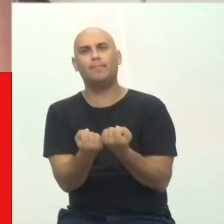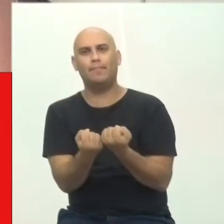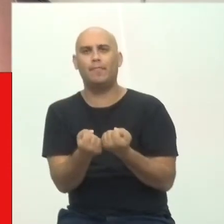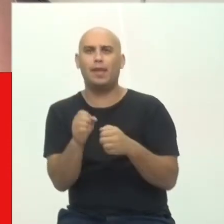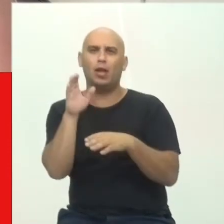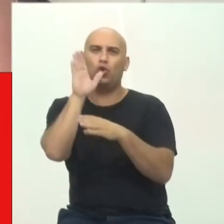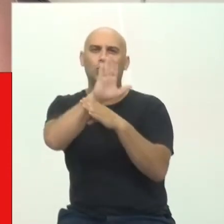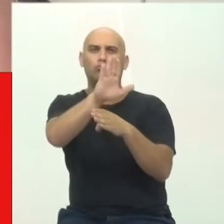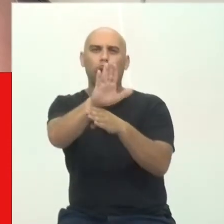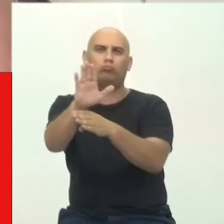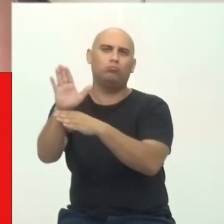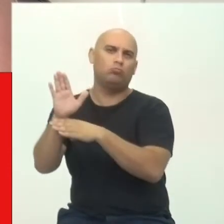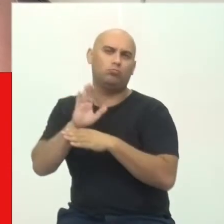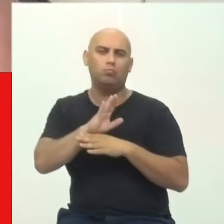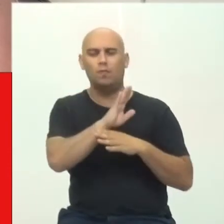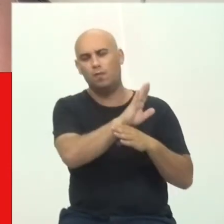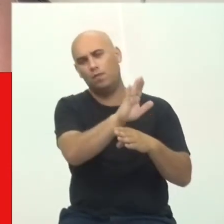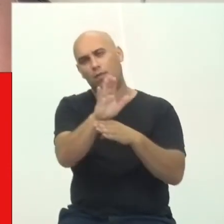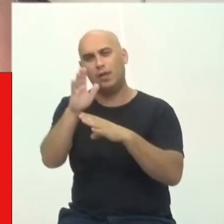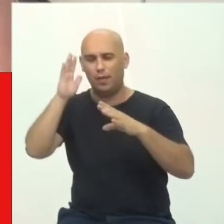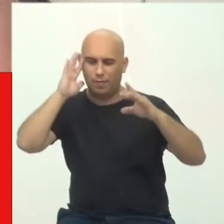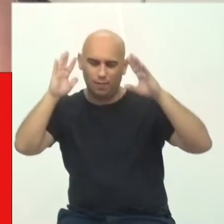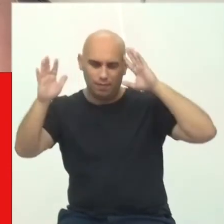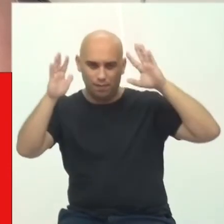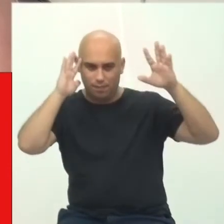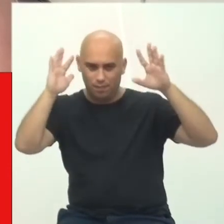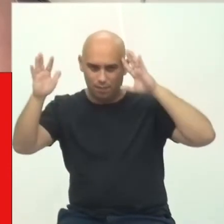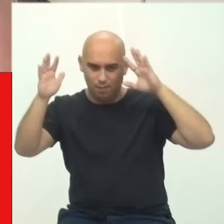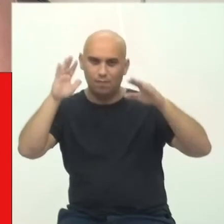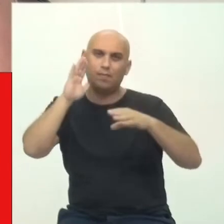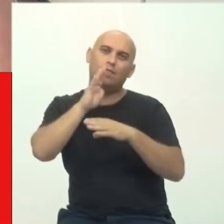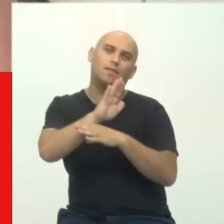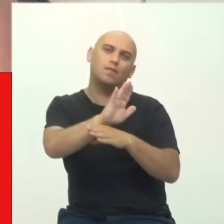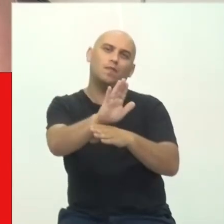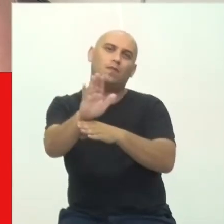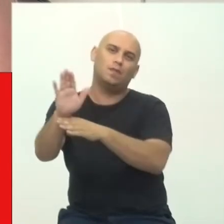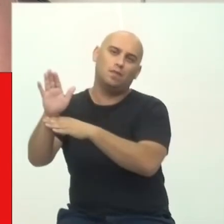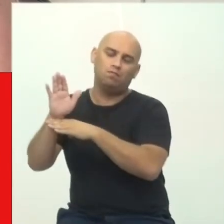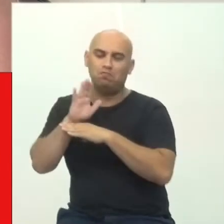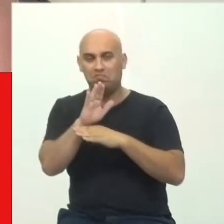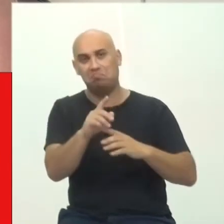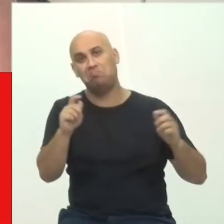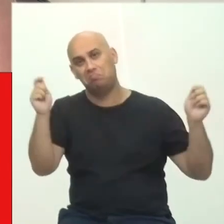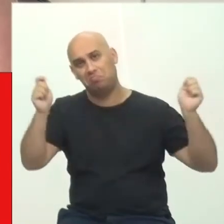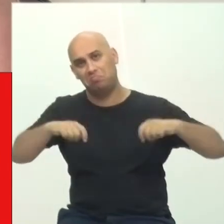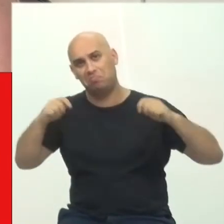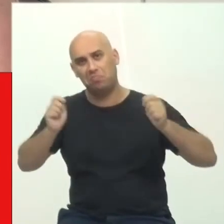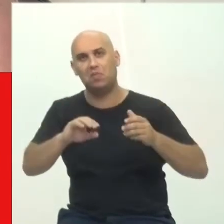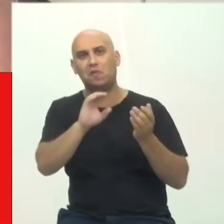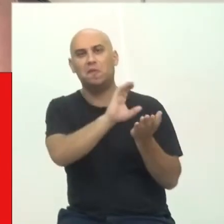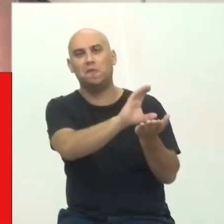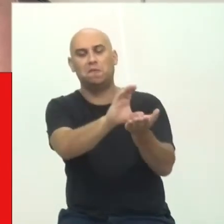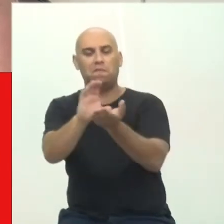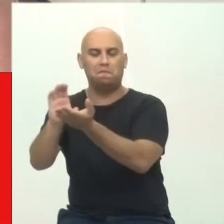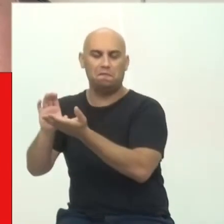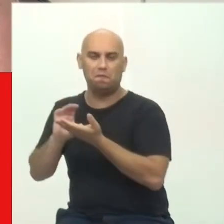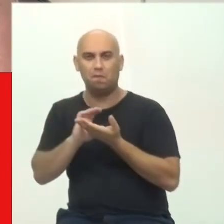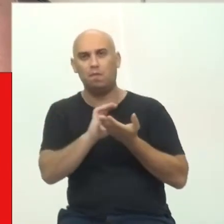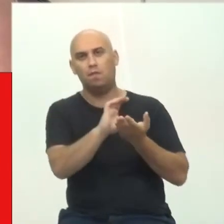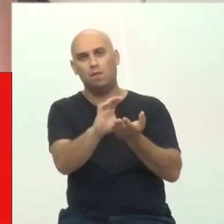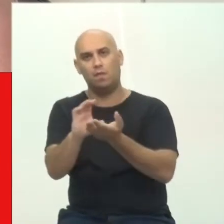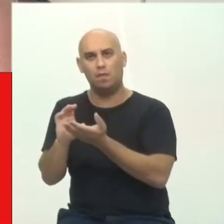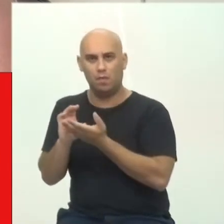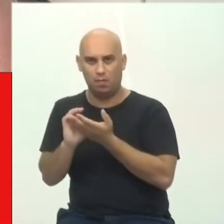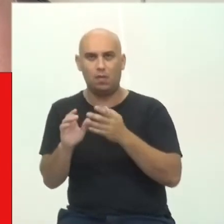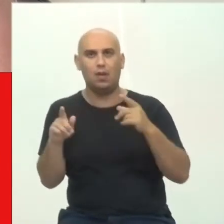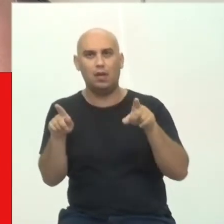contribuir com essa reflexão, mas também para contribuir com as condições de viabilizar orçamento e viabilizar